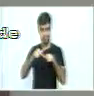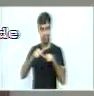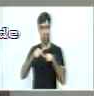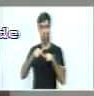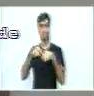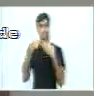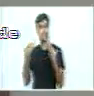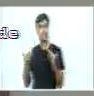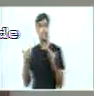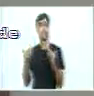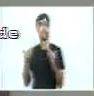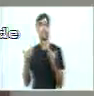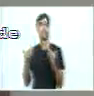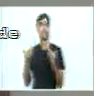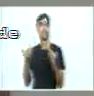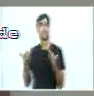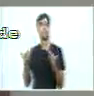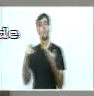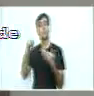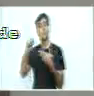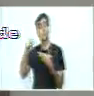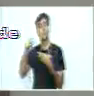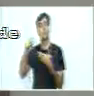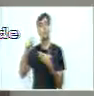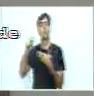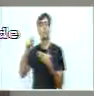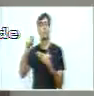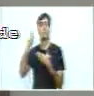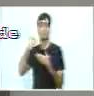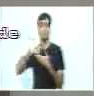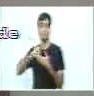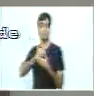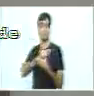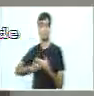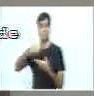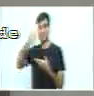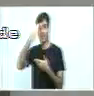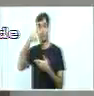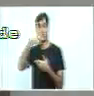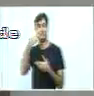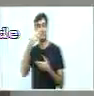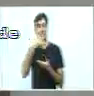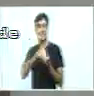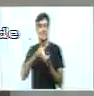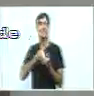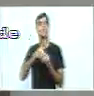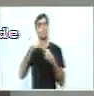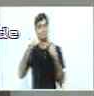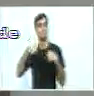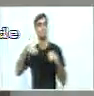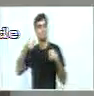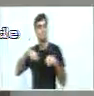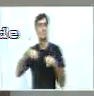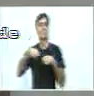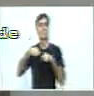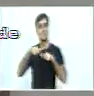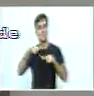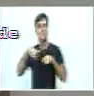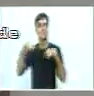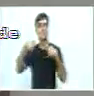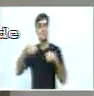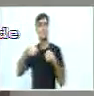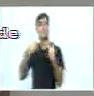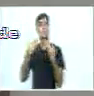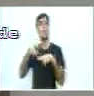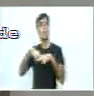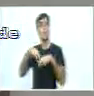o detentor do poder maior sente a necessidade daquele serviço prestado. A população